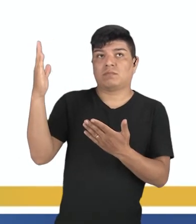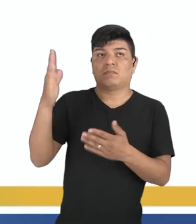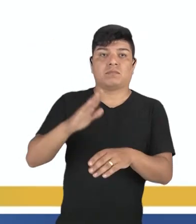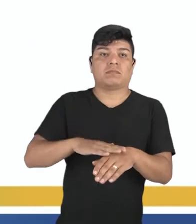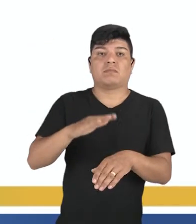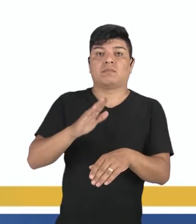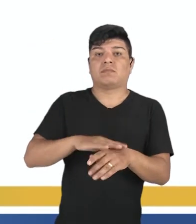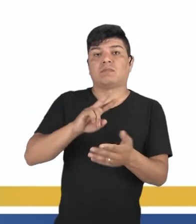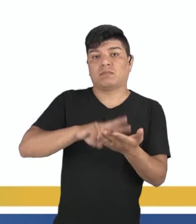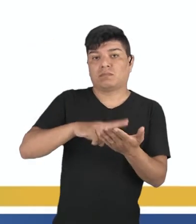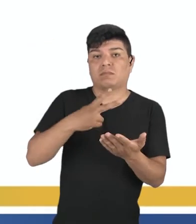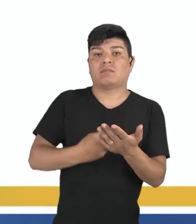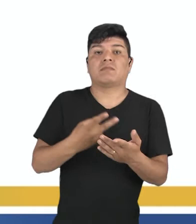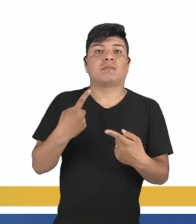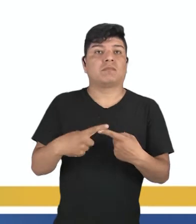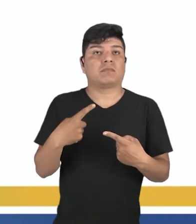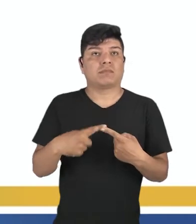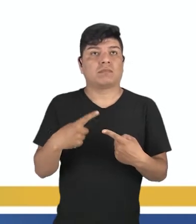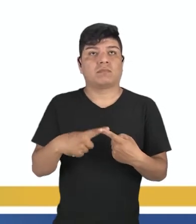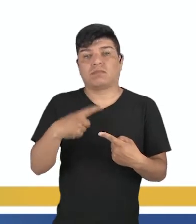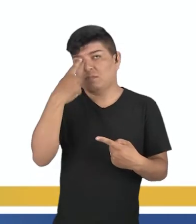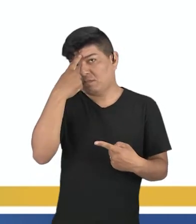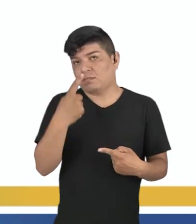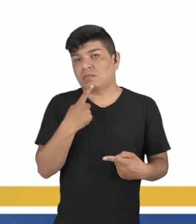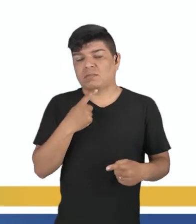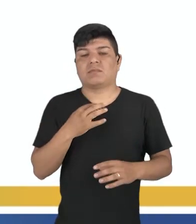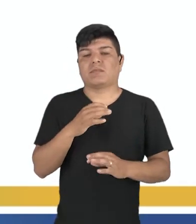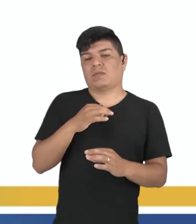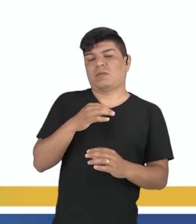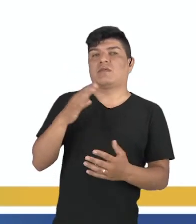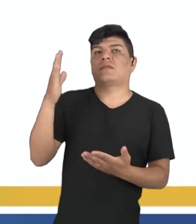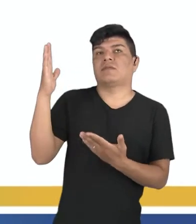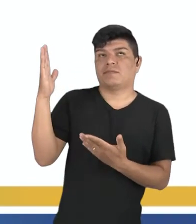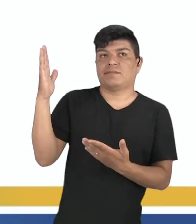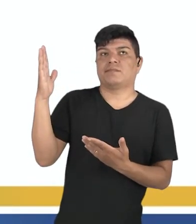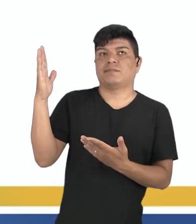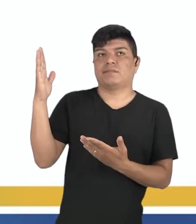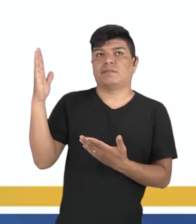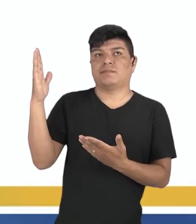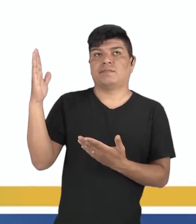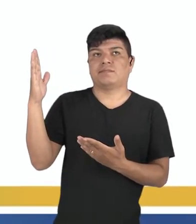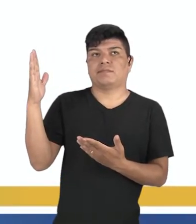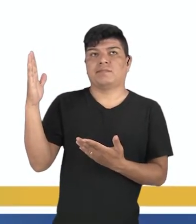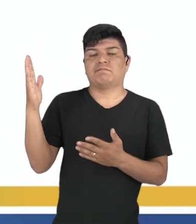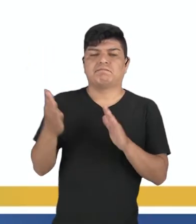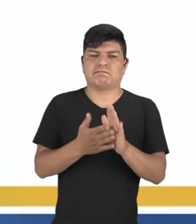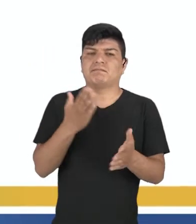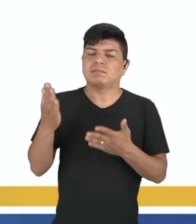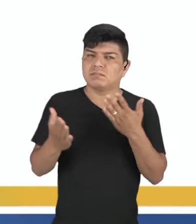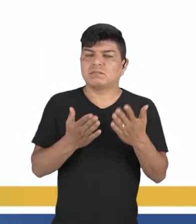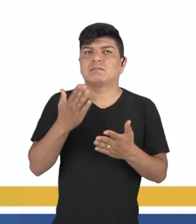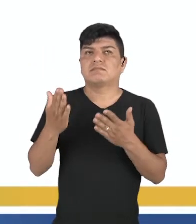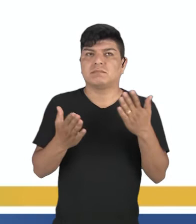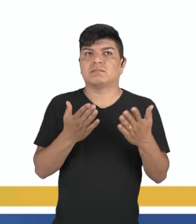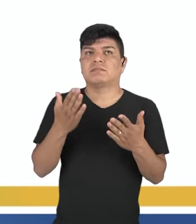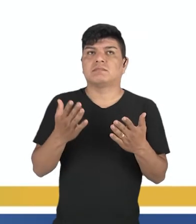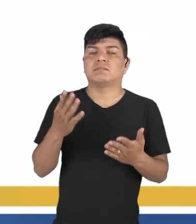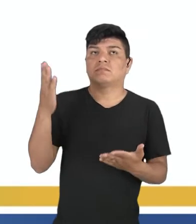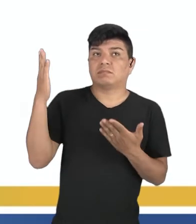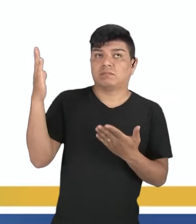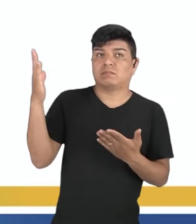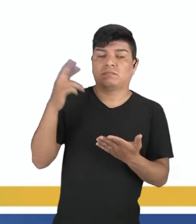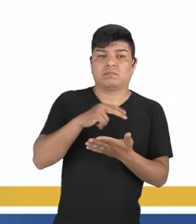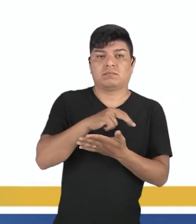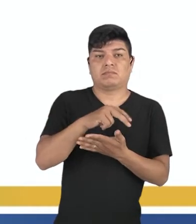melhor tradução. Olhem a imagem aí do Pixinguinha, né, gente, com esse instrumento musical fantástico, e ele